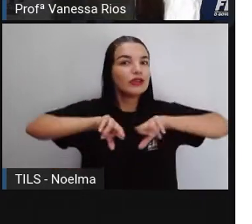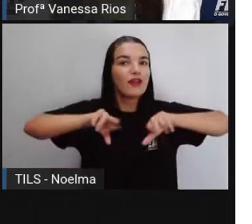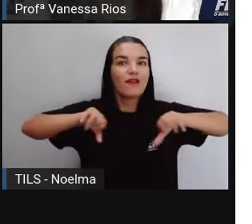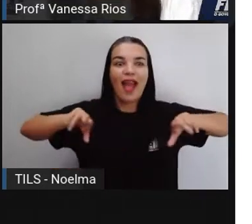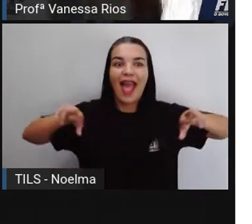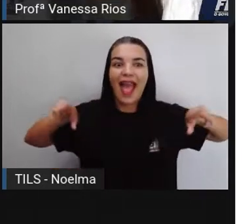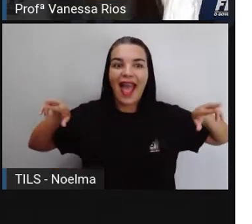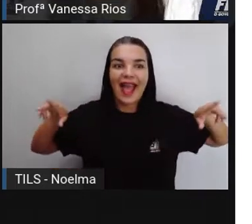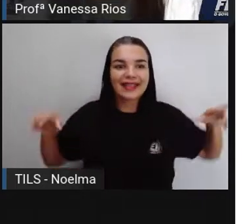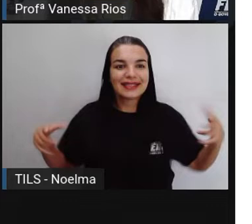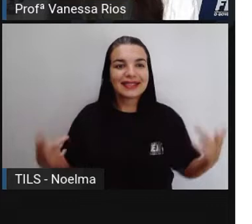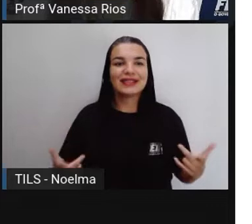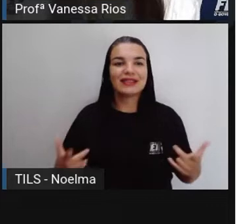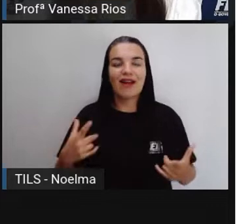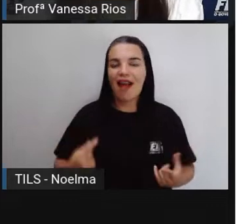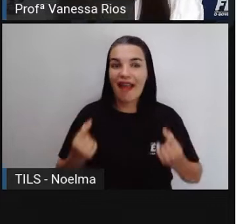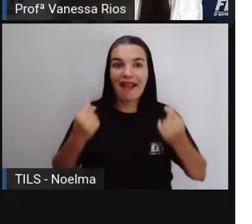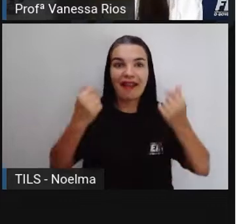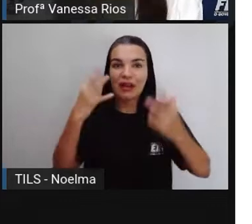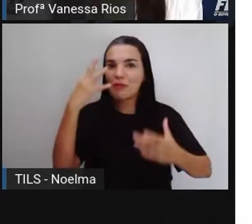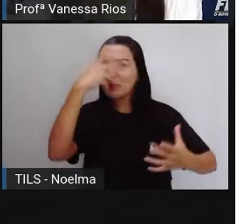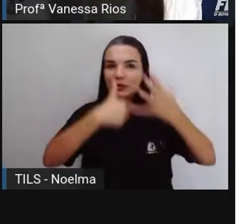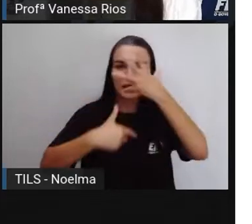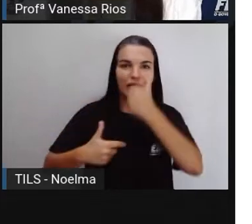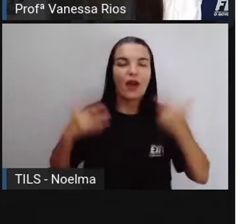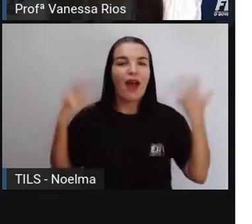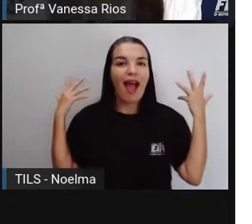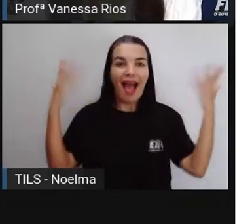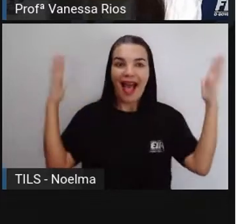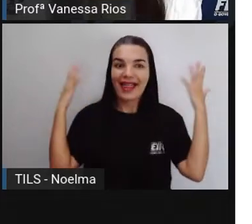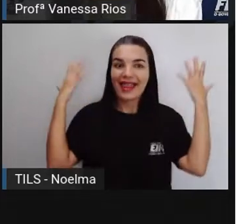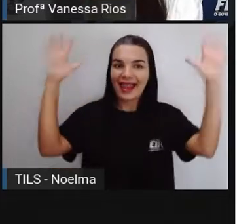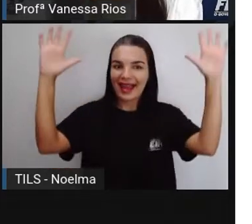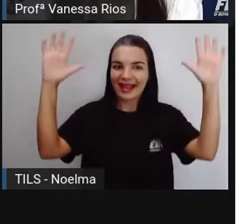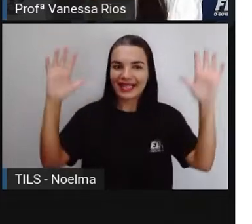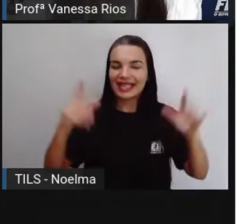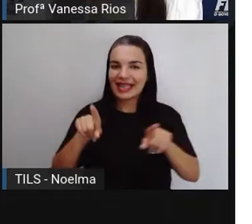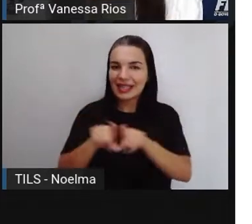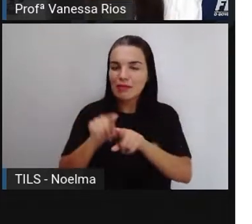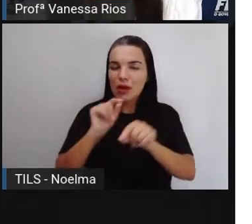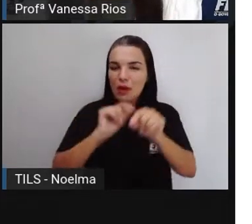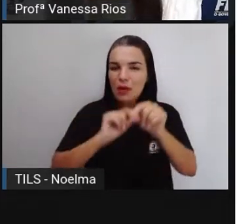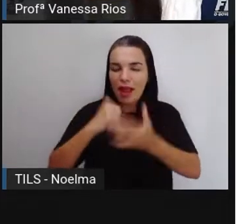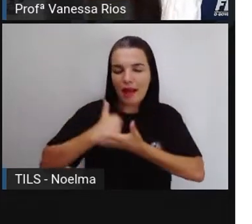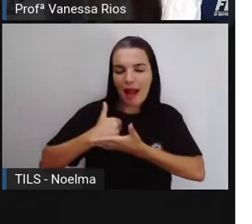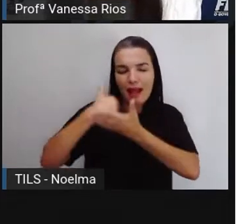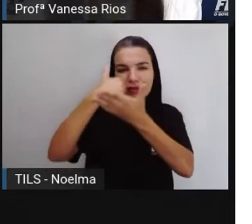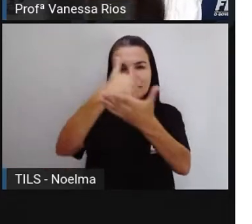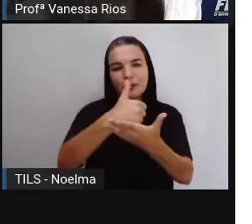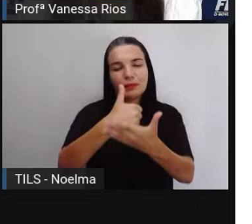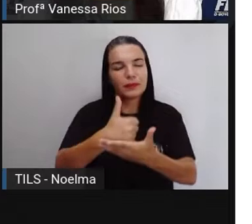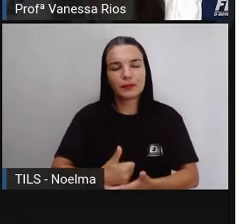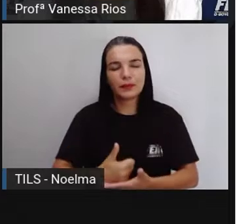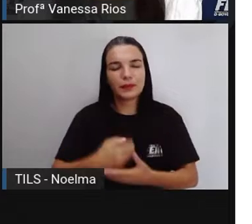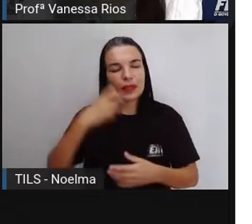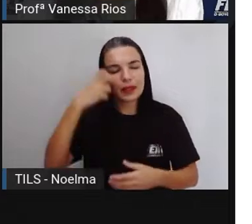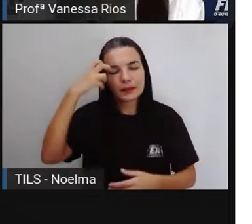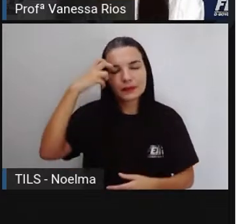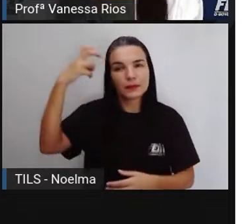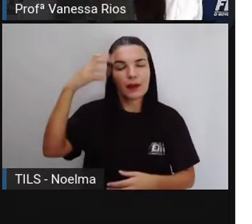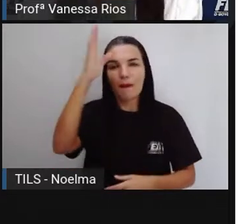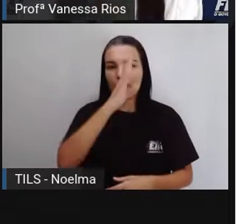rico, né, bonito, alegre, que contribui aí ricamente com as manifestações culturais do